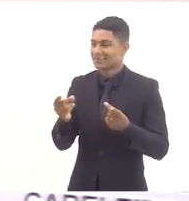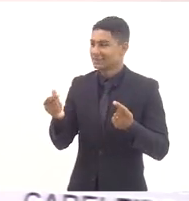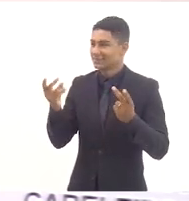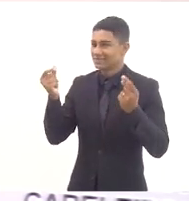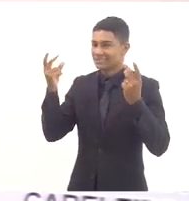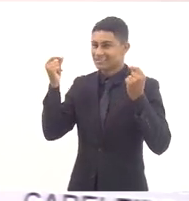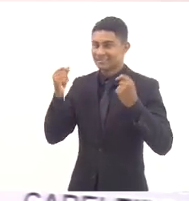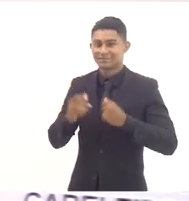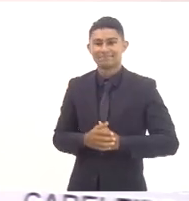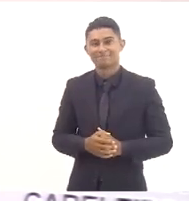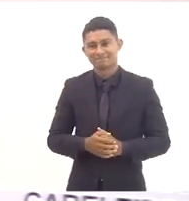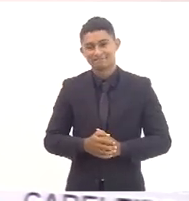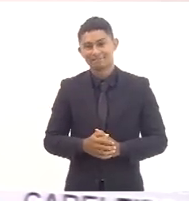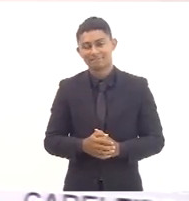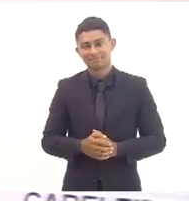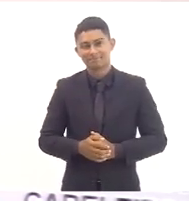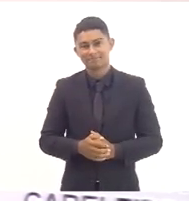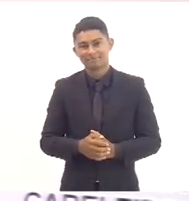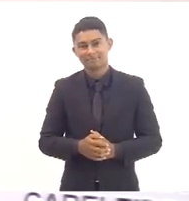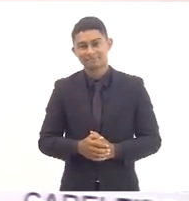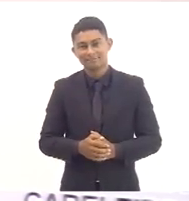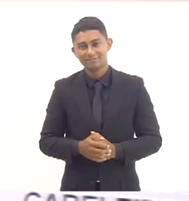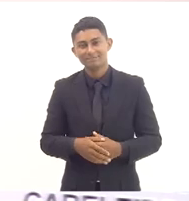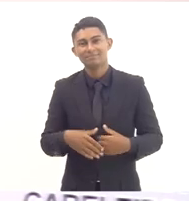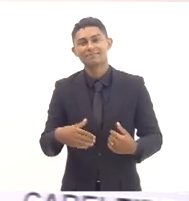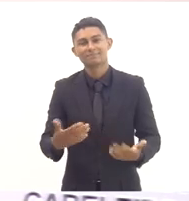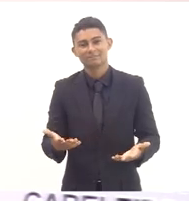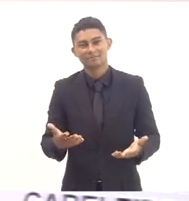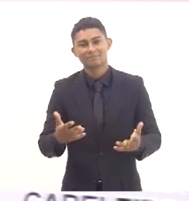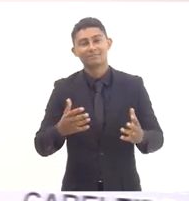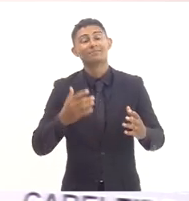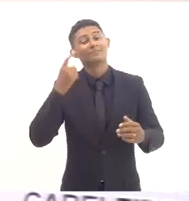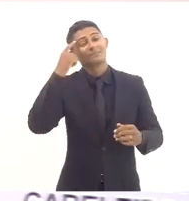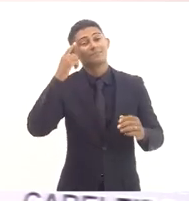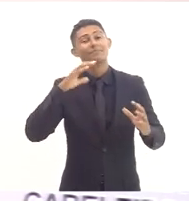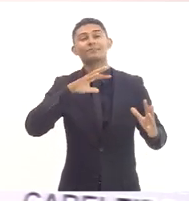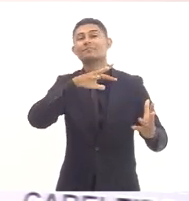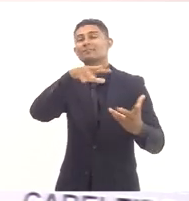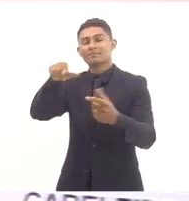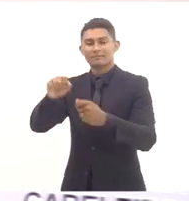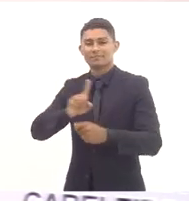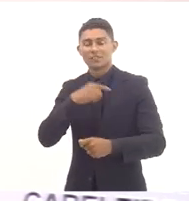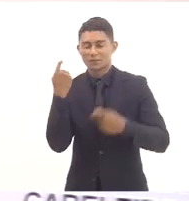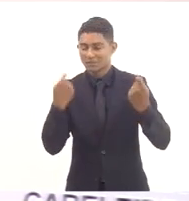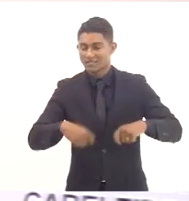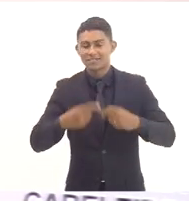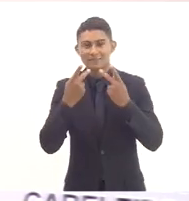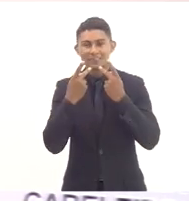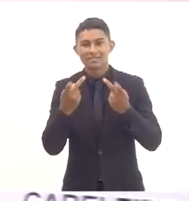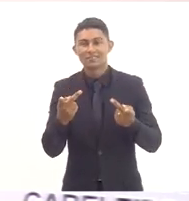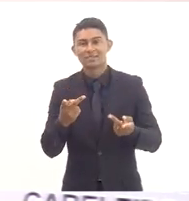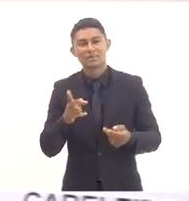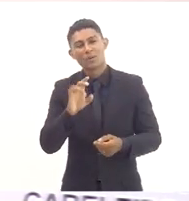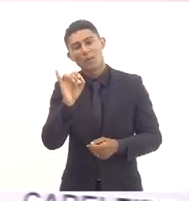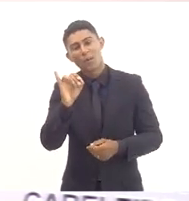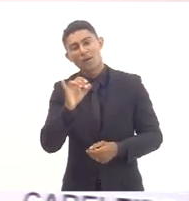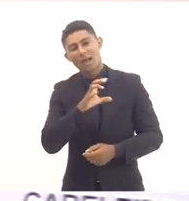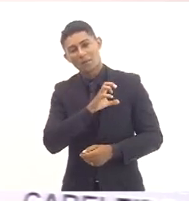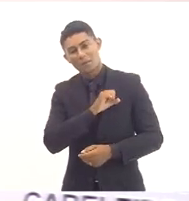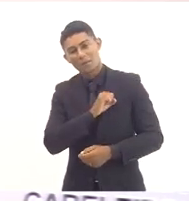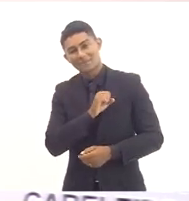e eu não te digo que que mundo maravilhoso Se a gente pudesse dizer mais Oi meu amor